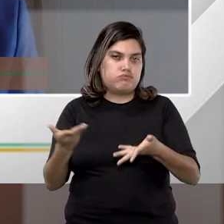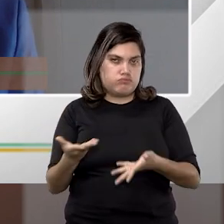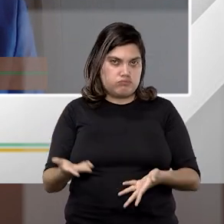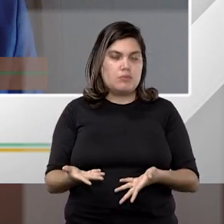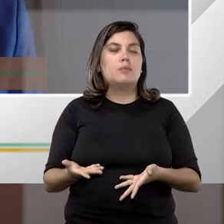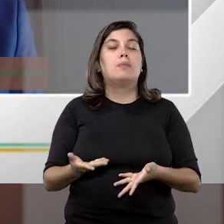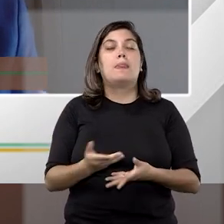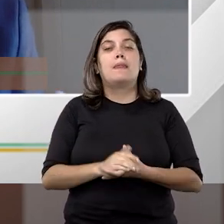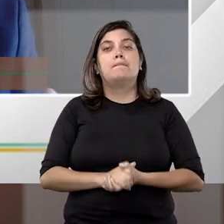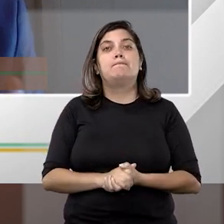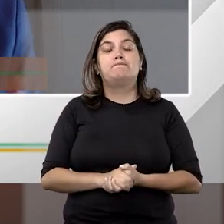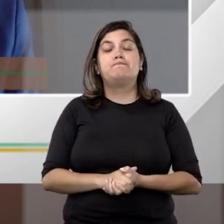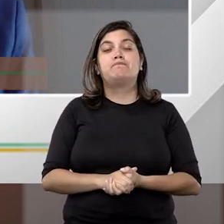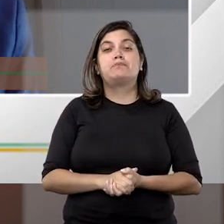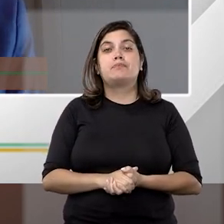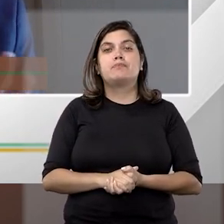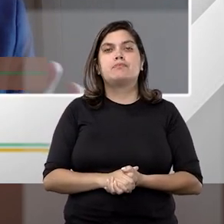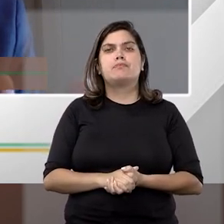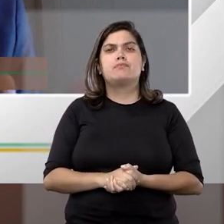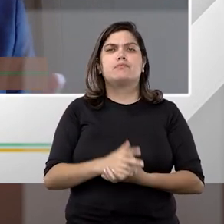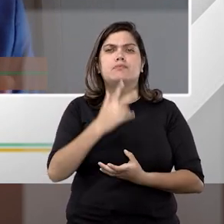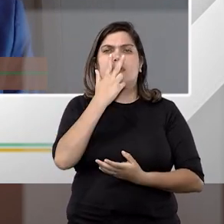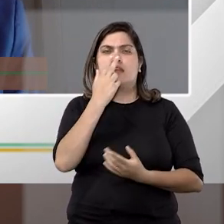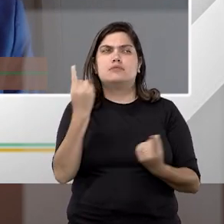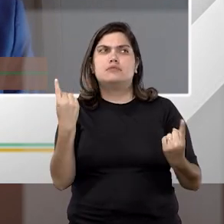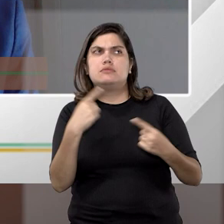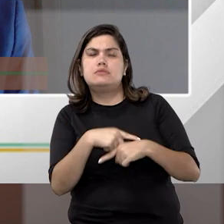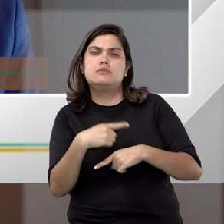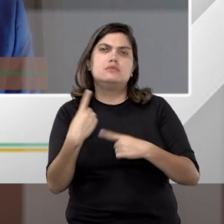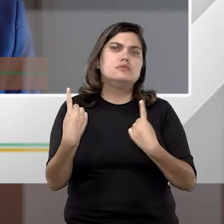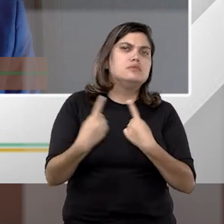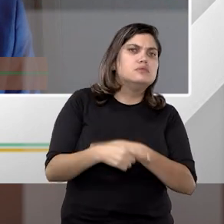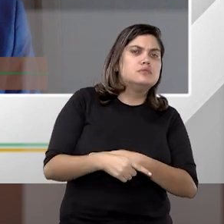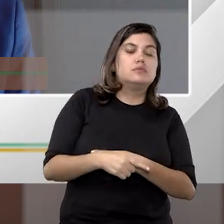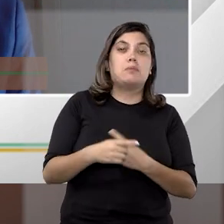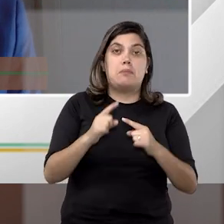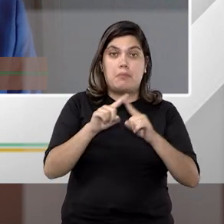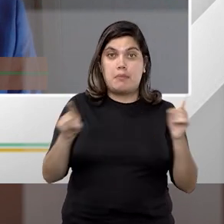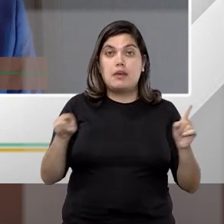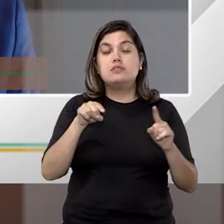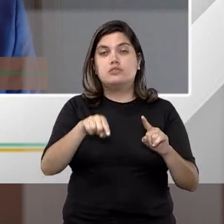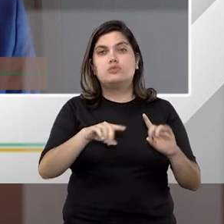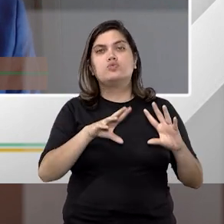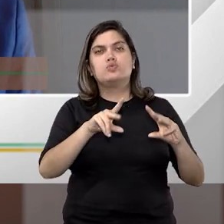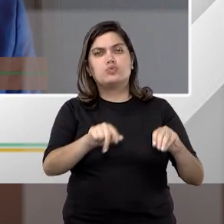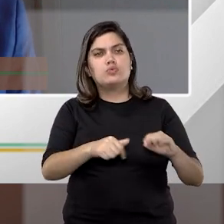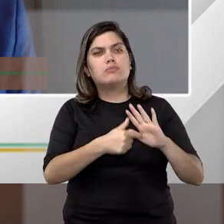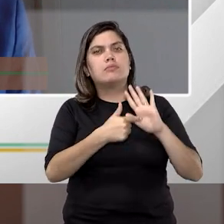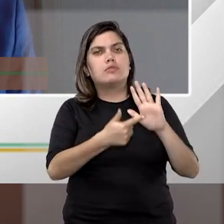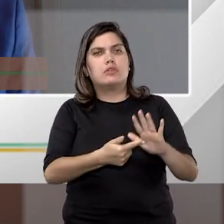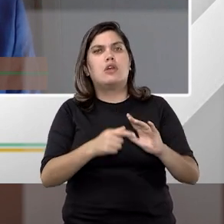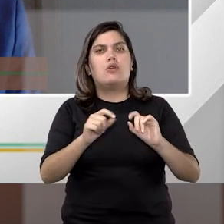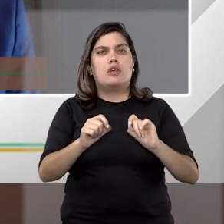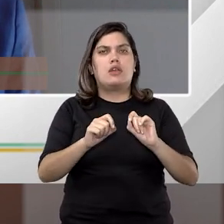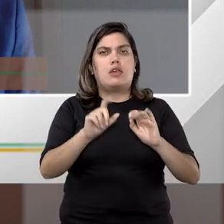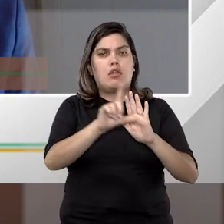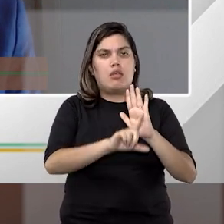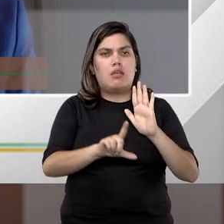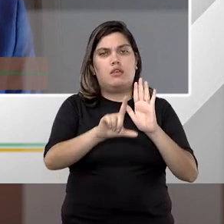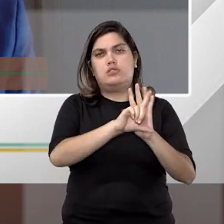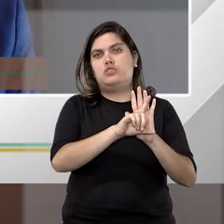de comum acordo Então é eu parece assim um pouco contraditório né mas isso tudo é para demonstrar